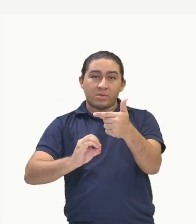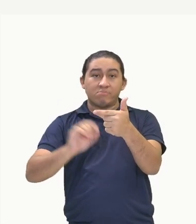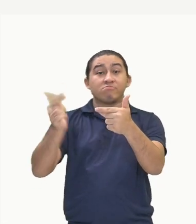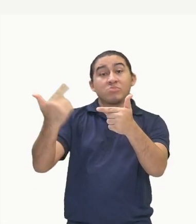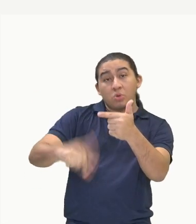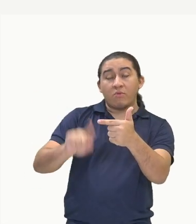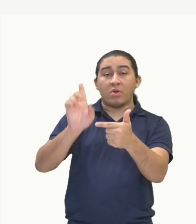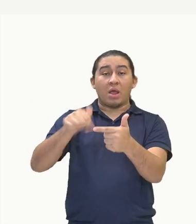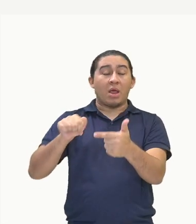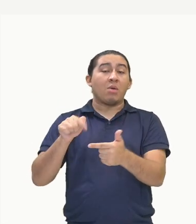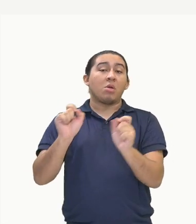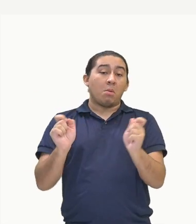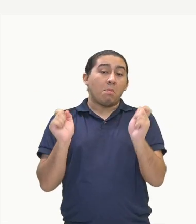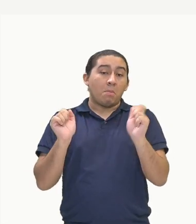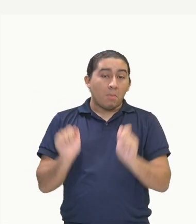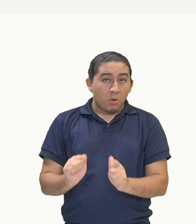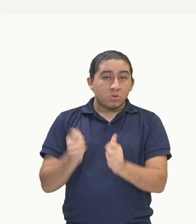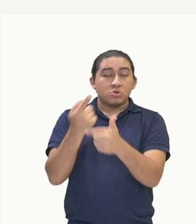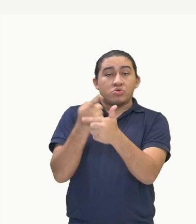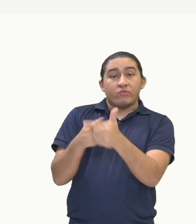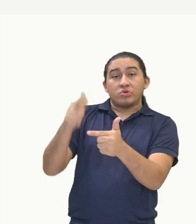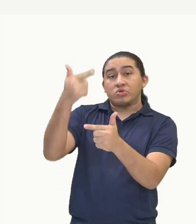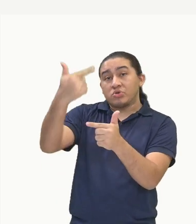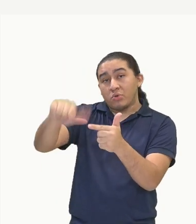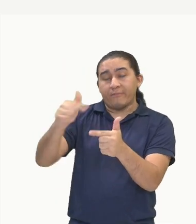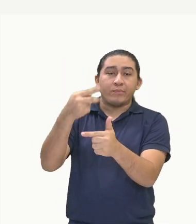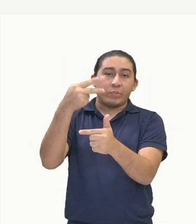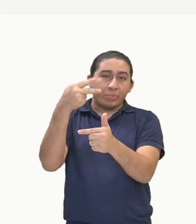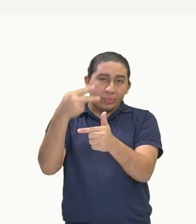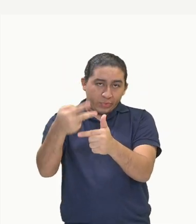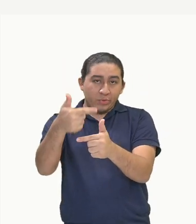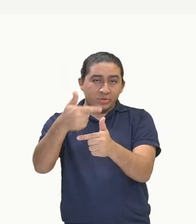números pares, eu posso simplificar por 2.